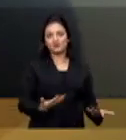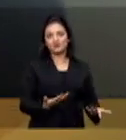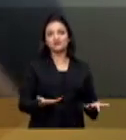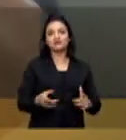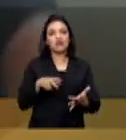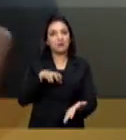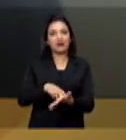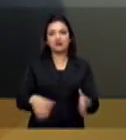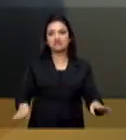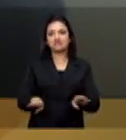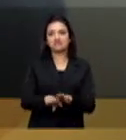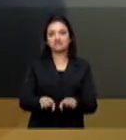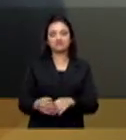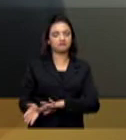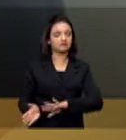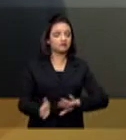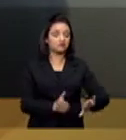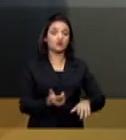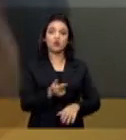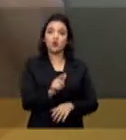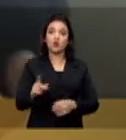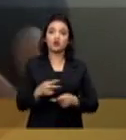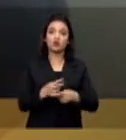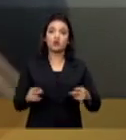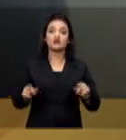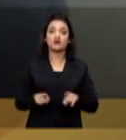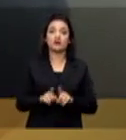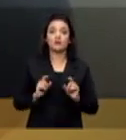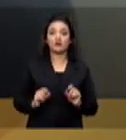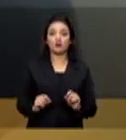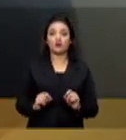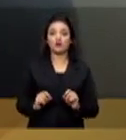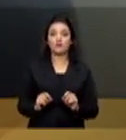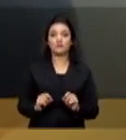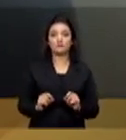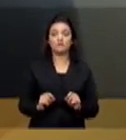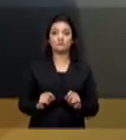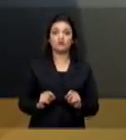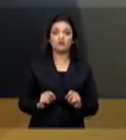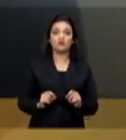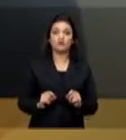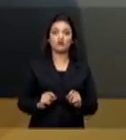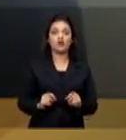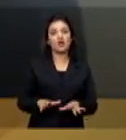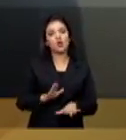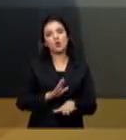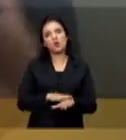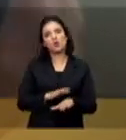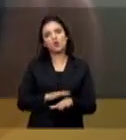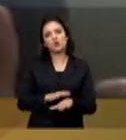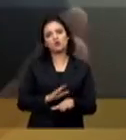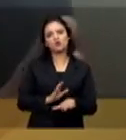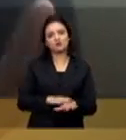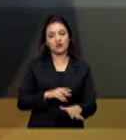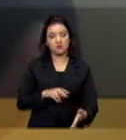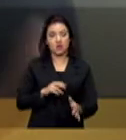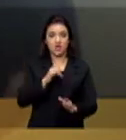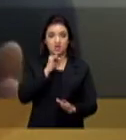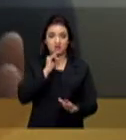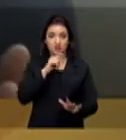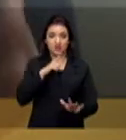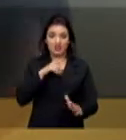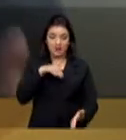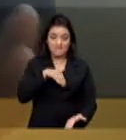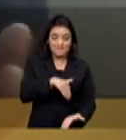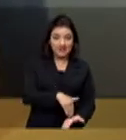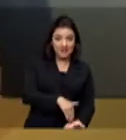e conduz a essa desproporcionalidade é o intervalo de pena previsto. Então, vejam, há uma pena mínima de 10 anos